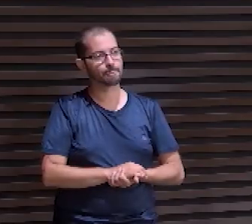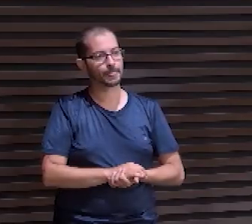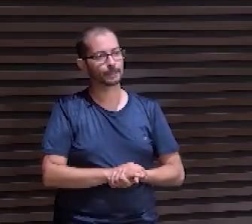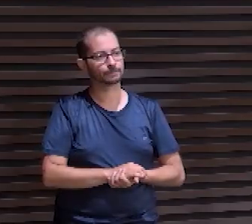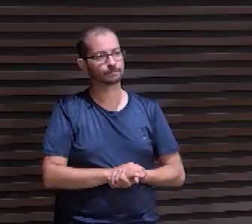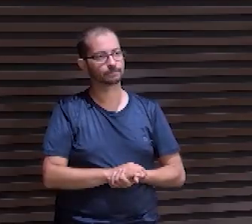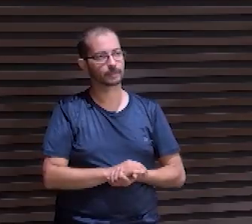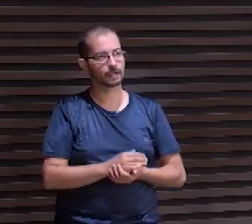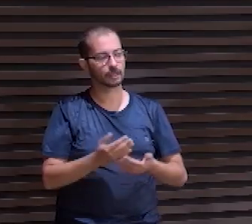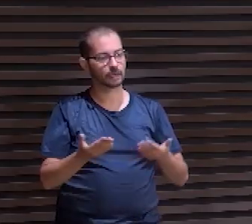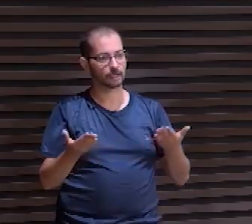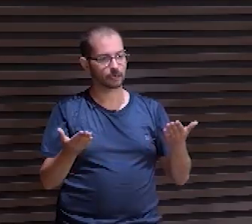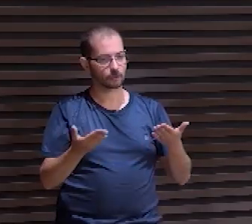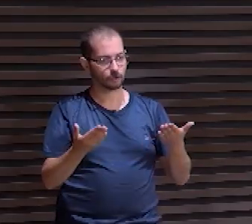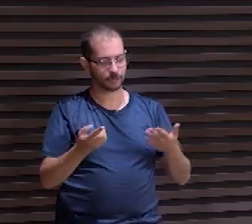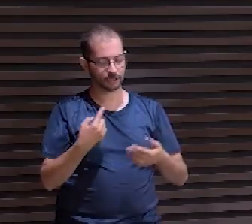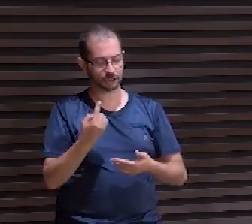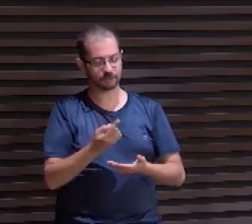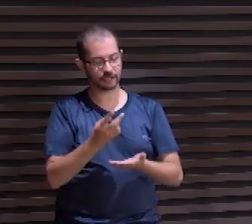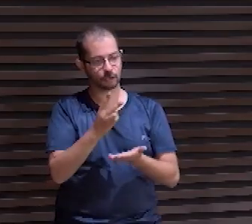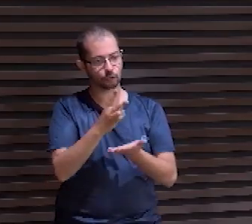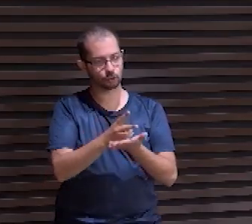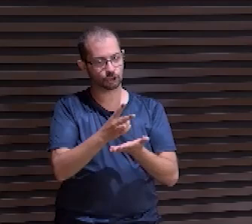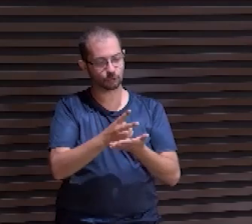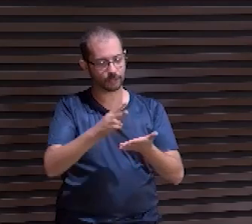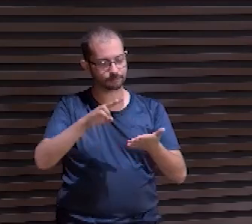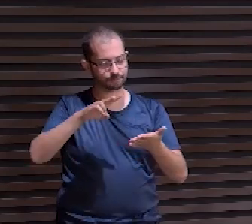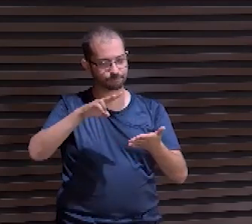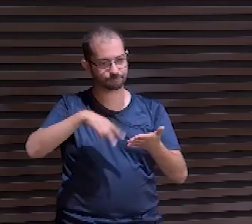Nós vamos continuar a nossa caminhada aqui